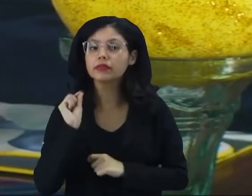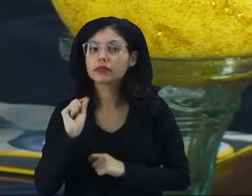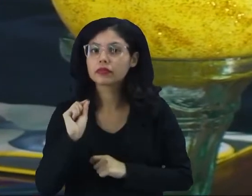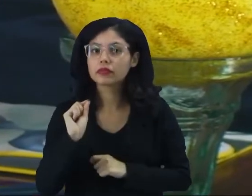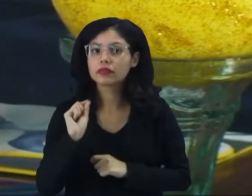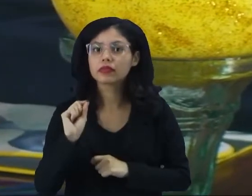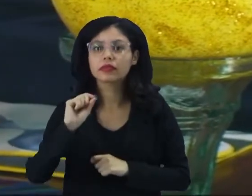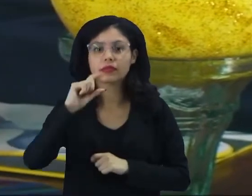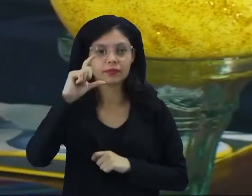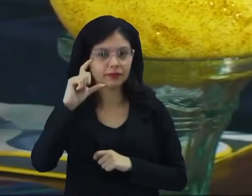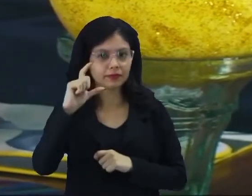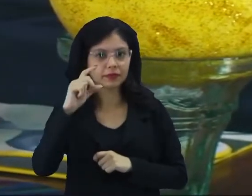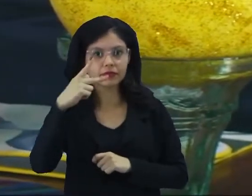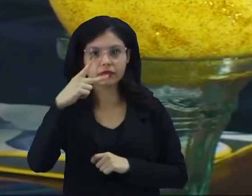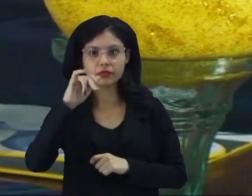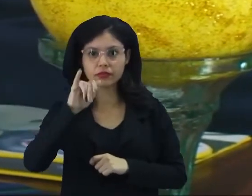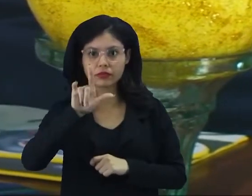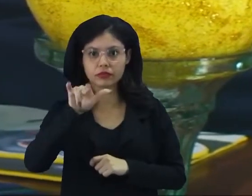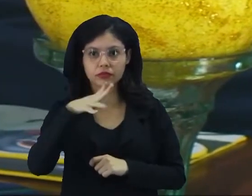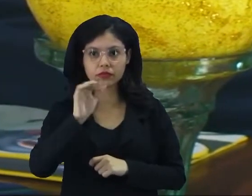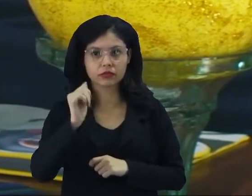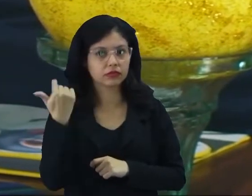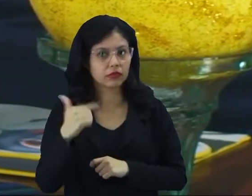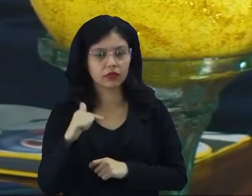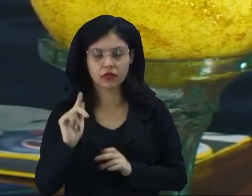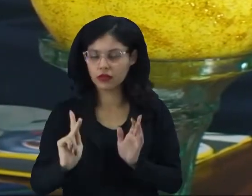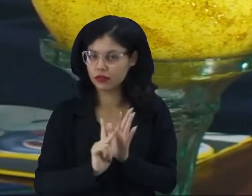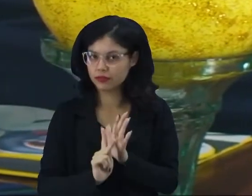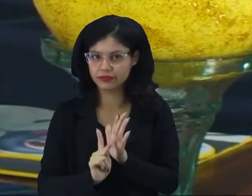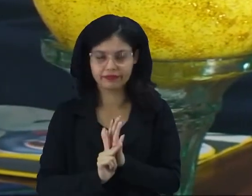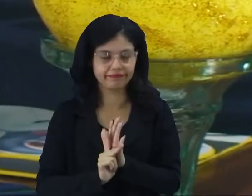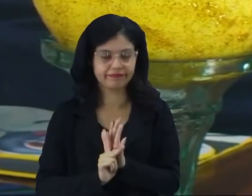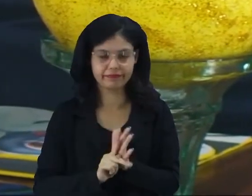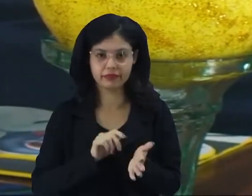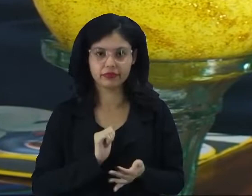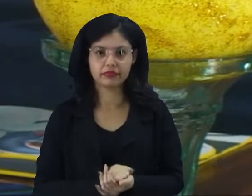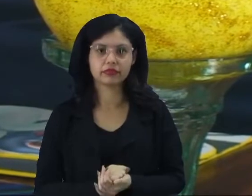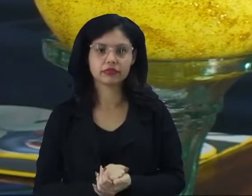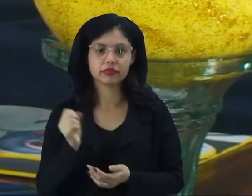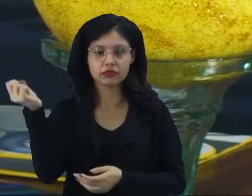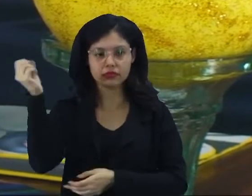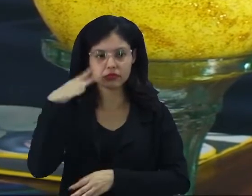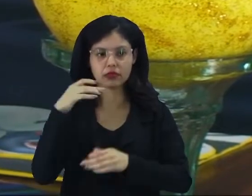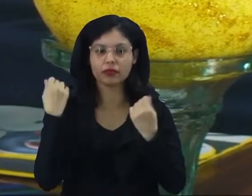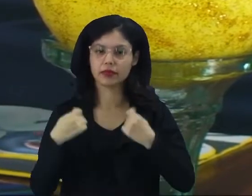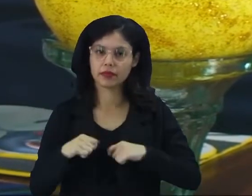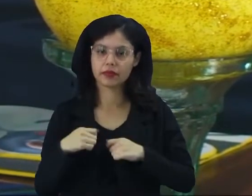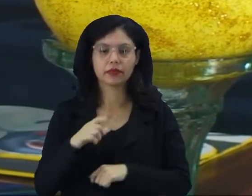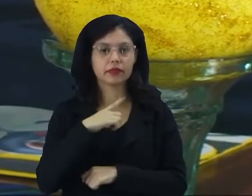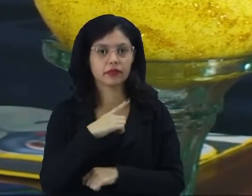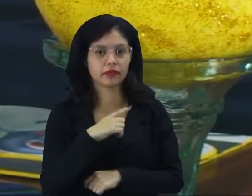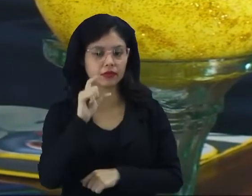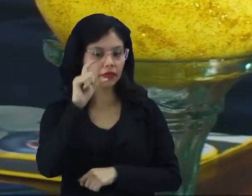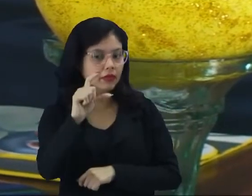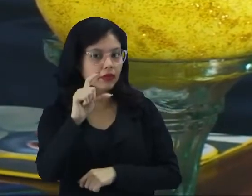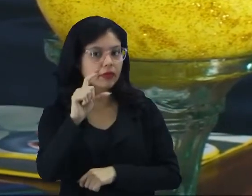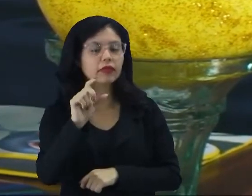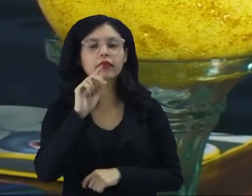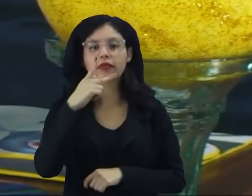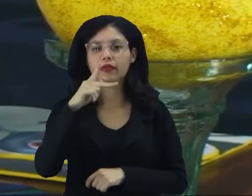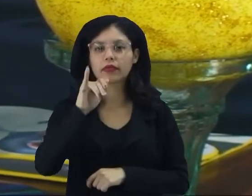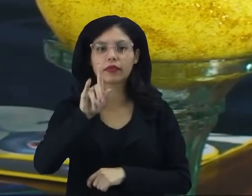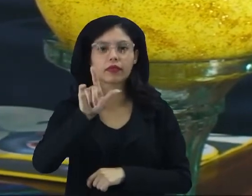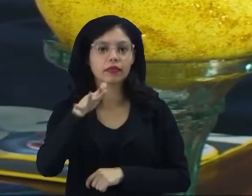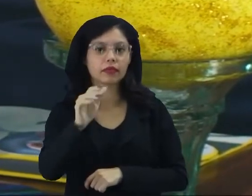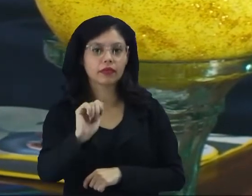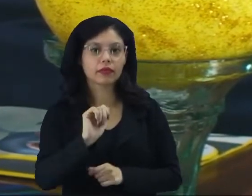De pilhas aqui dentro. Ela não tem uma luz própria. Então, para refletir essa luz, ela recebe,